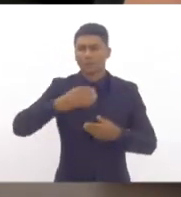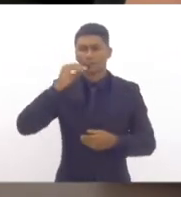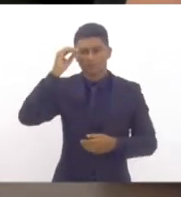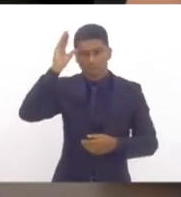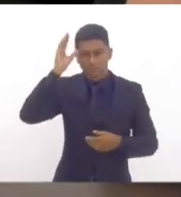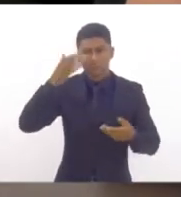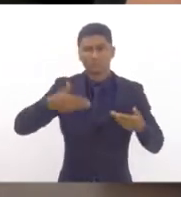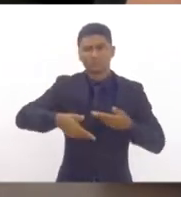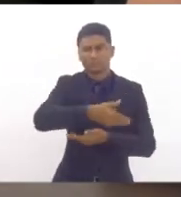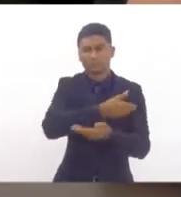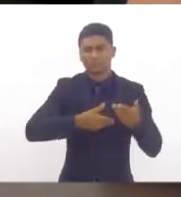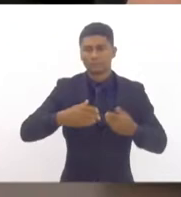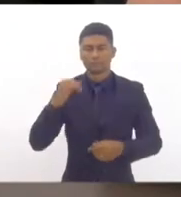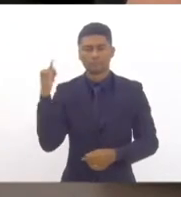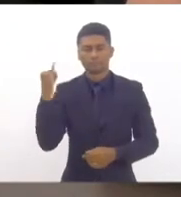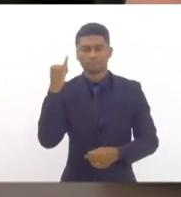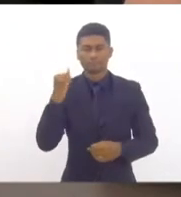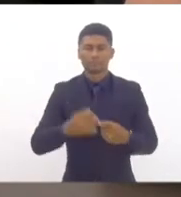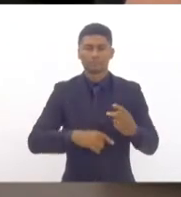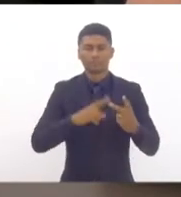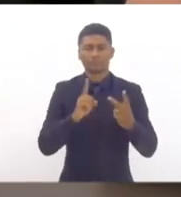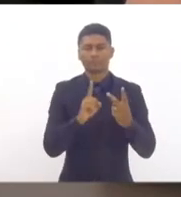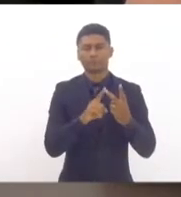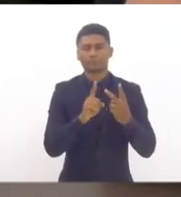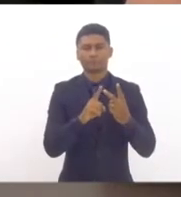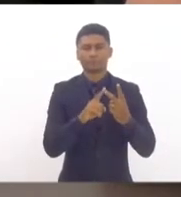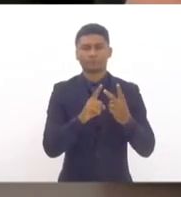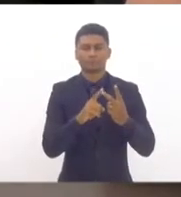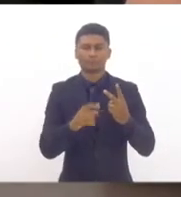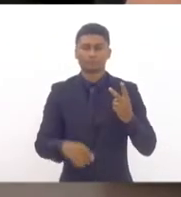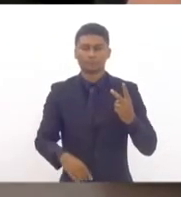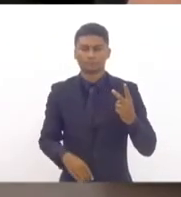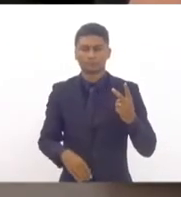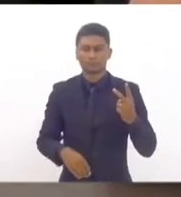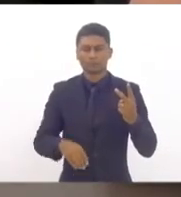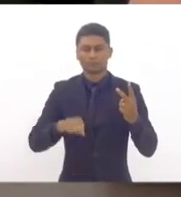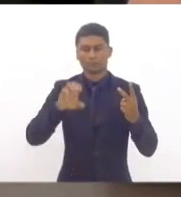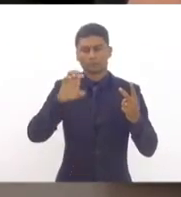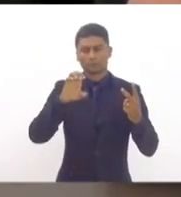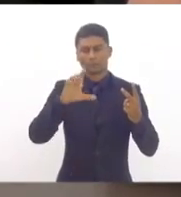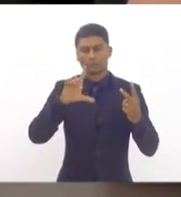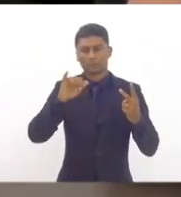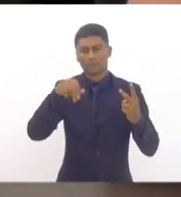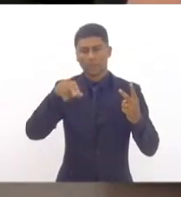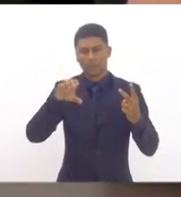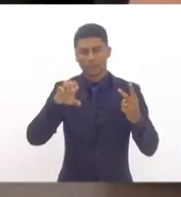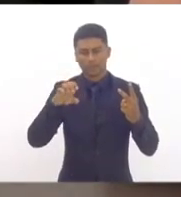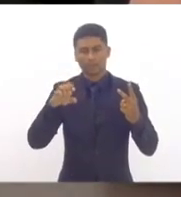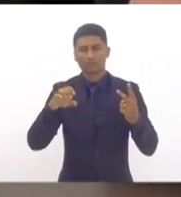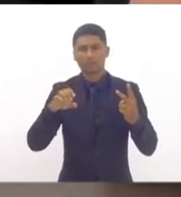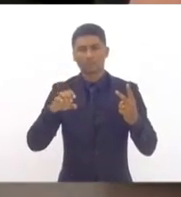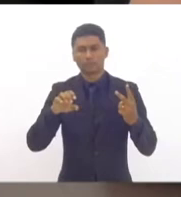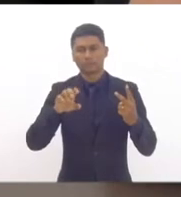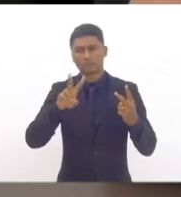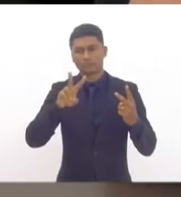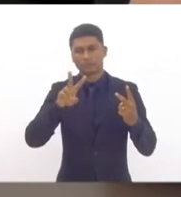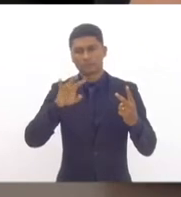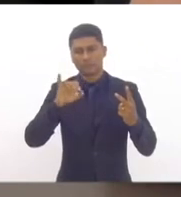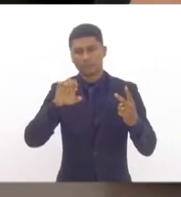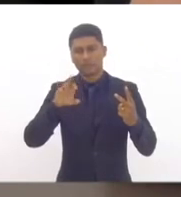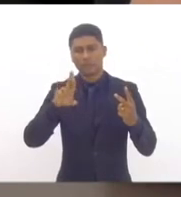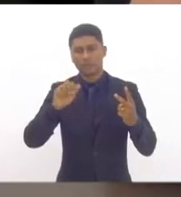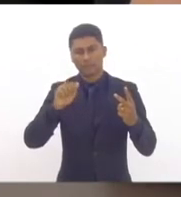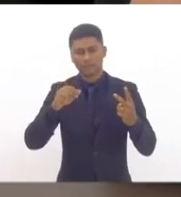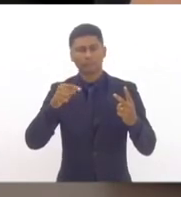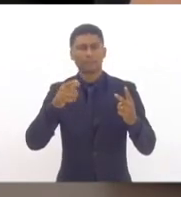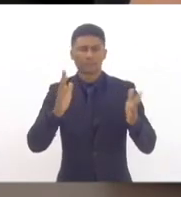conhecimento. A segunda voto é para a Eliene, porque Vieira, pelas coisas até